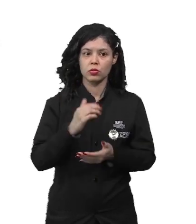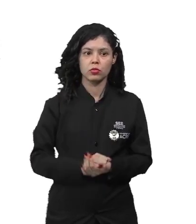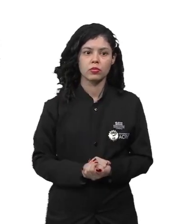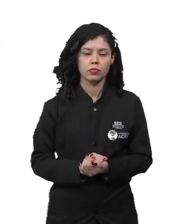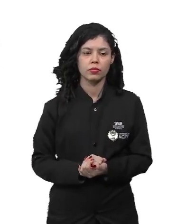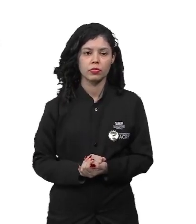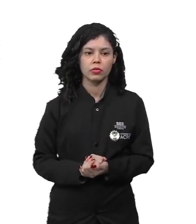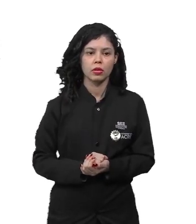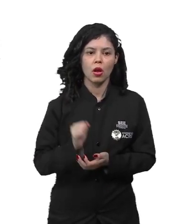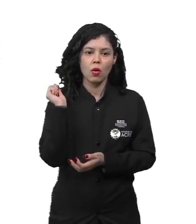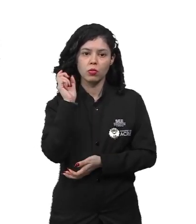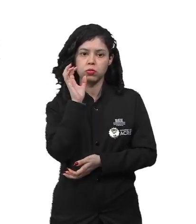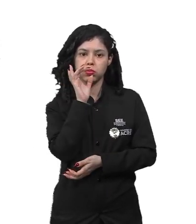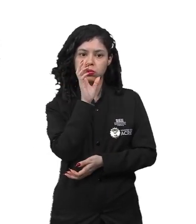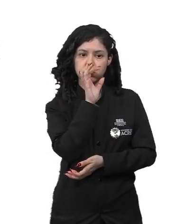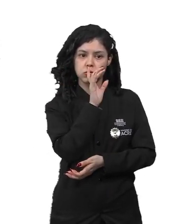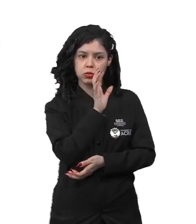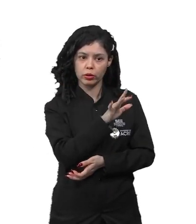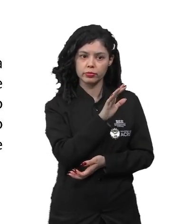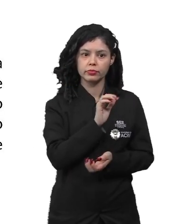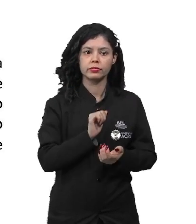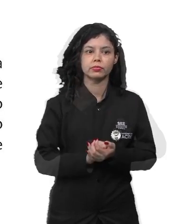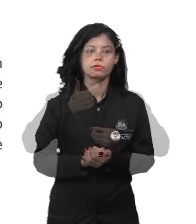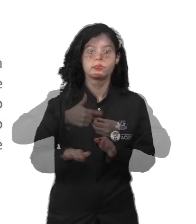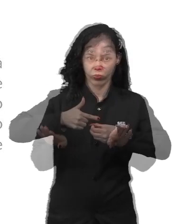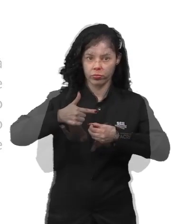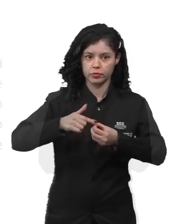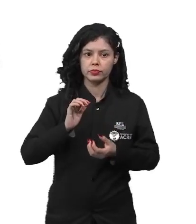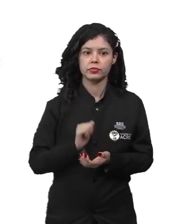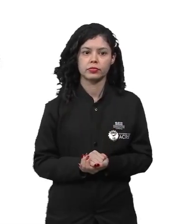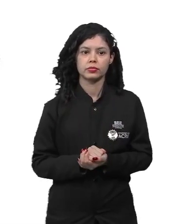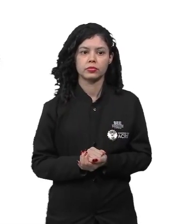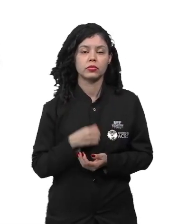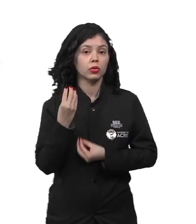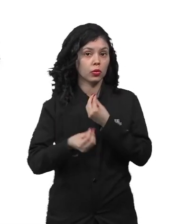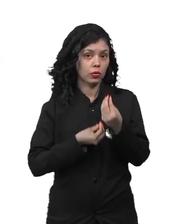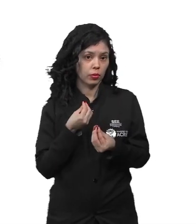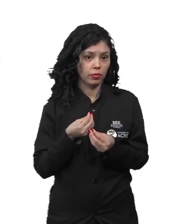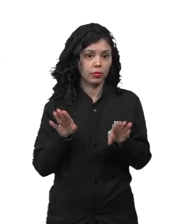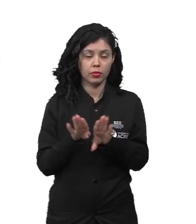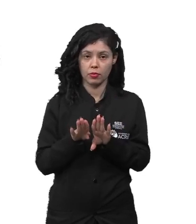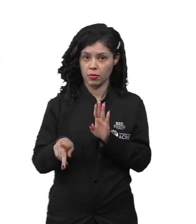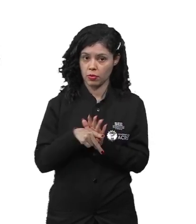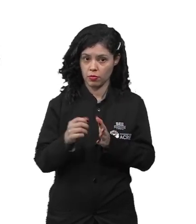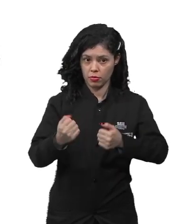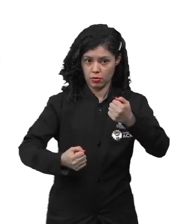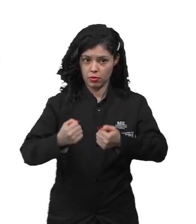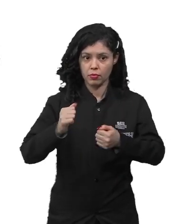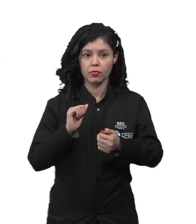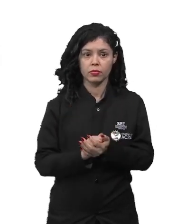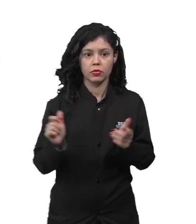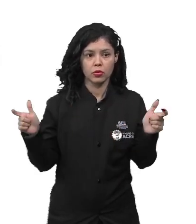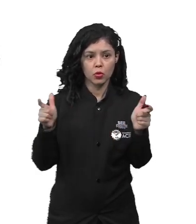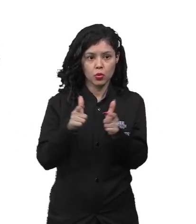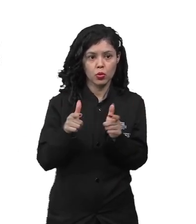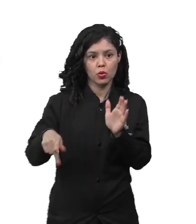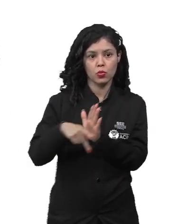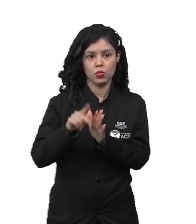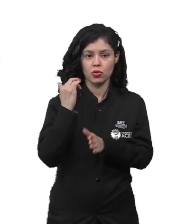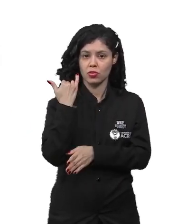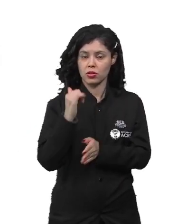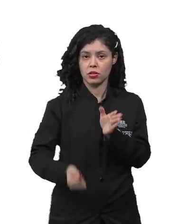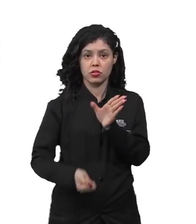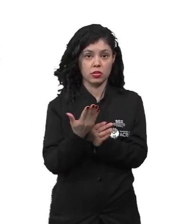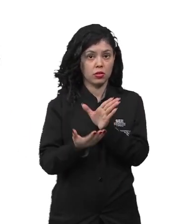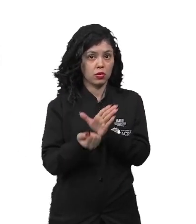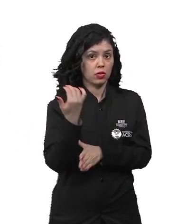energia elétrica, tá? Aquecimento e como combustível para veículos, reduzindo a dependência de